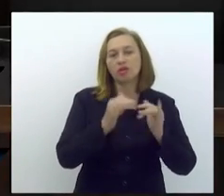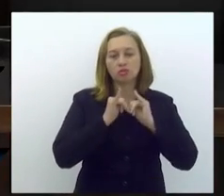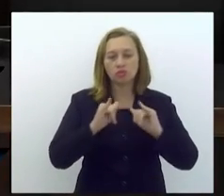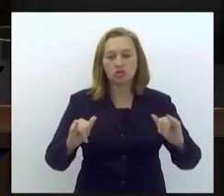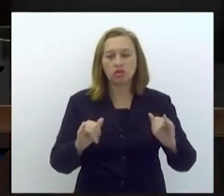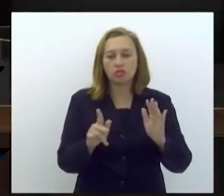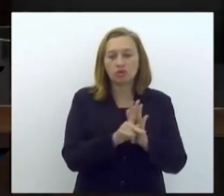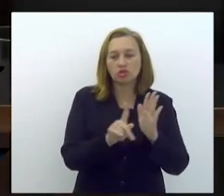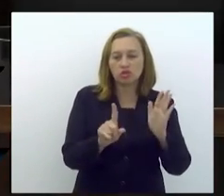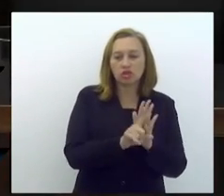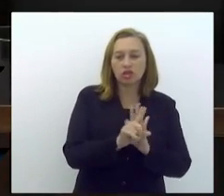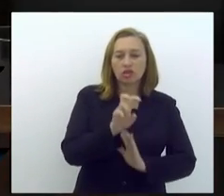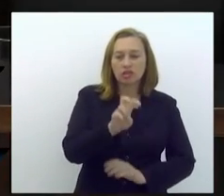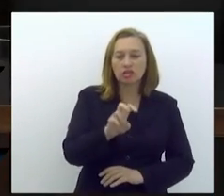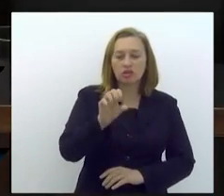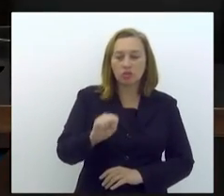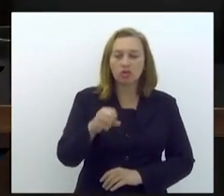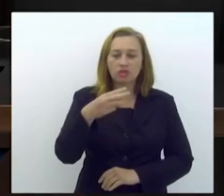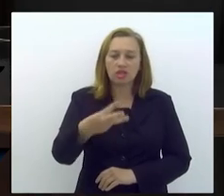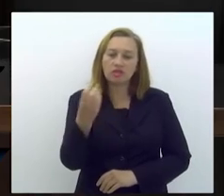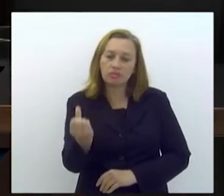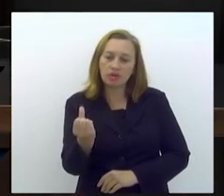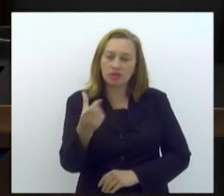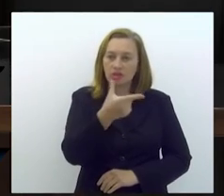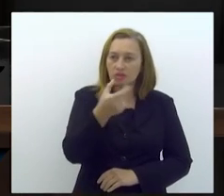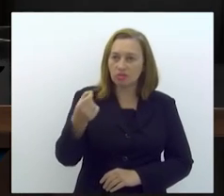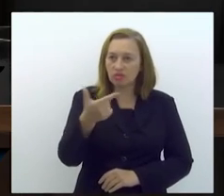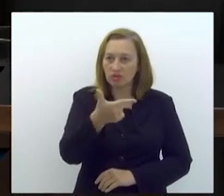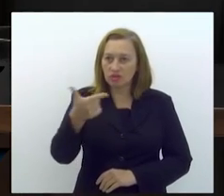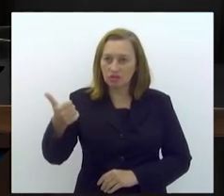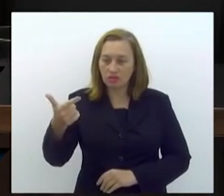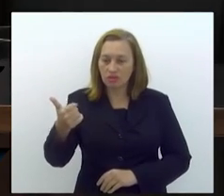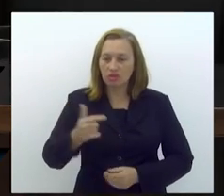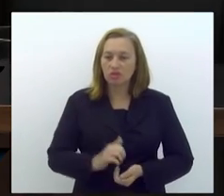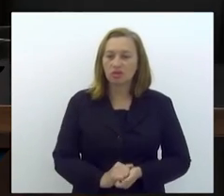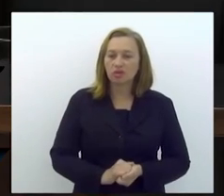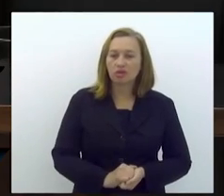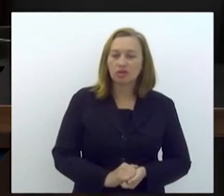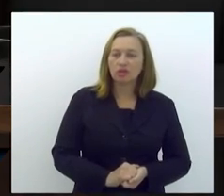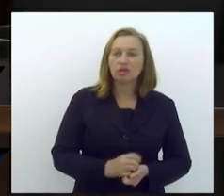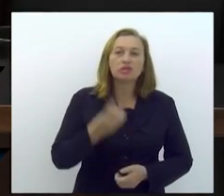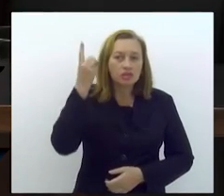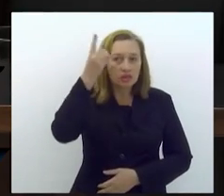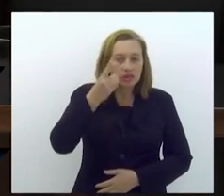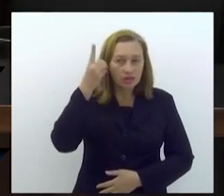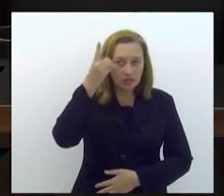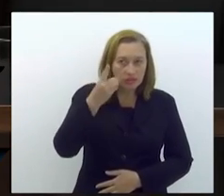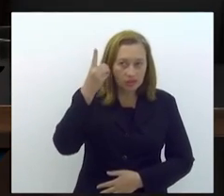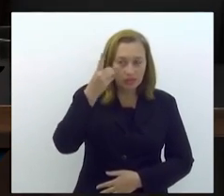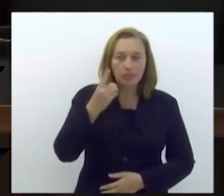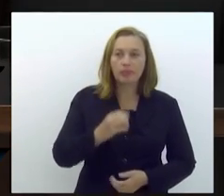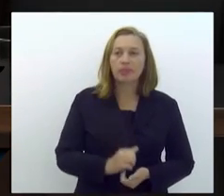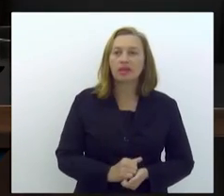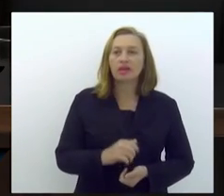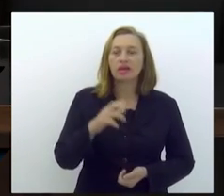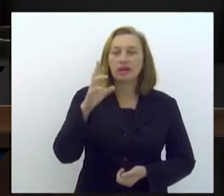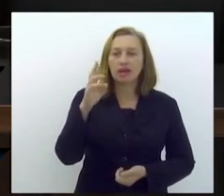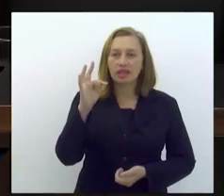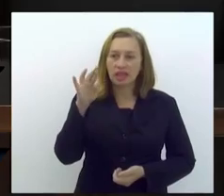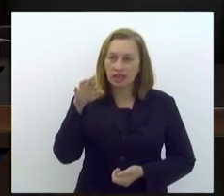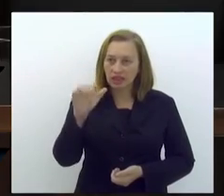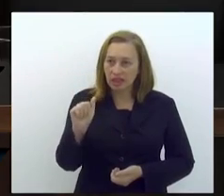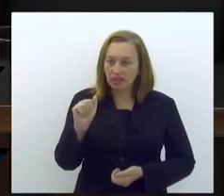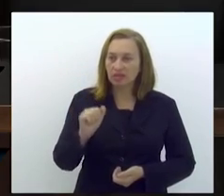projeto de lei número 5836 de 22 de autoria do deputado da deputada Renata